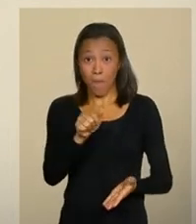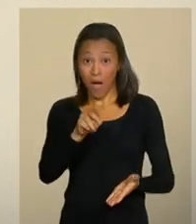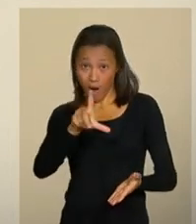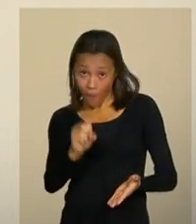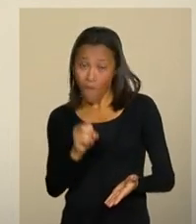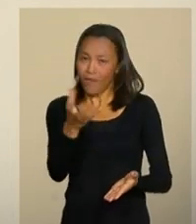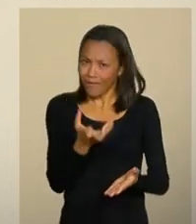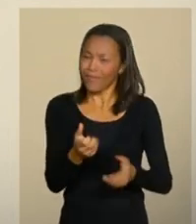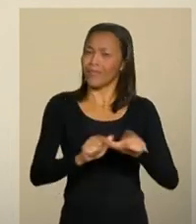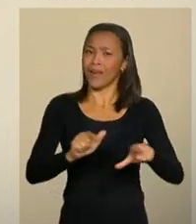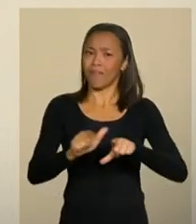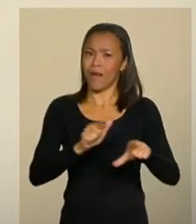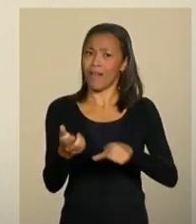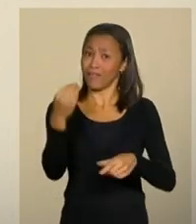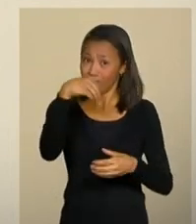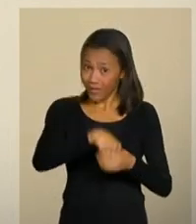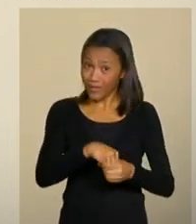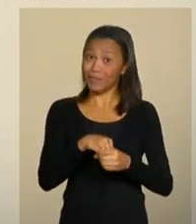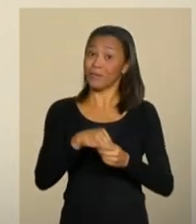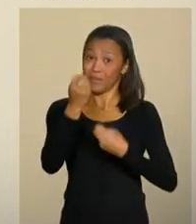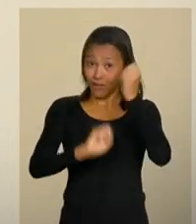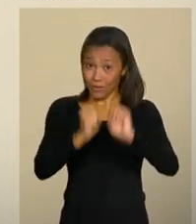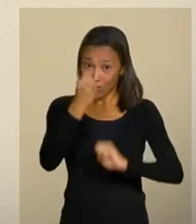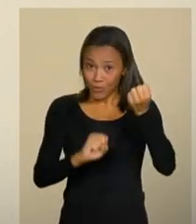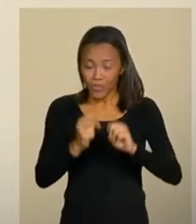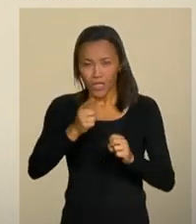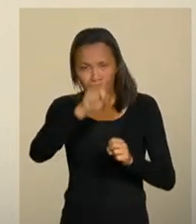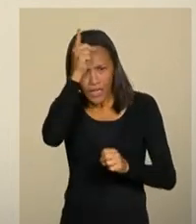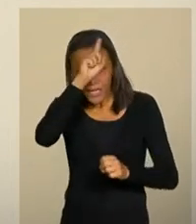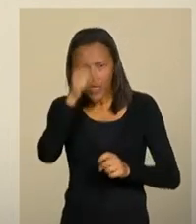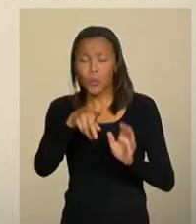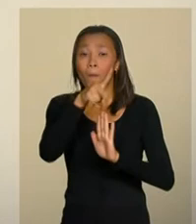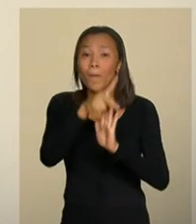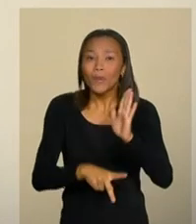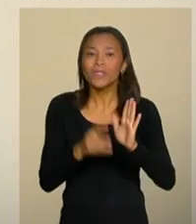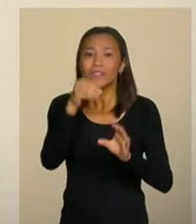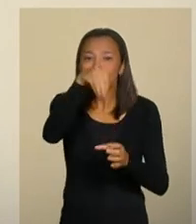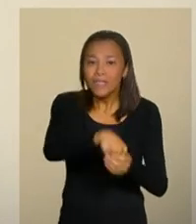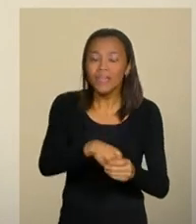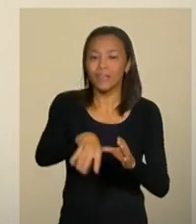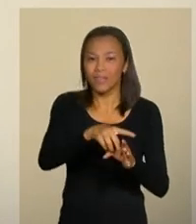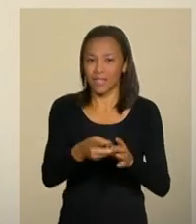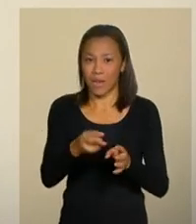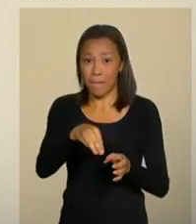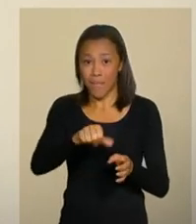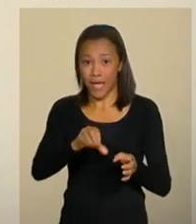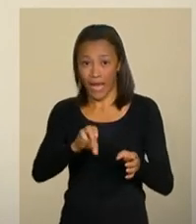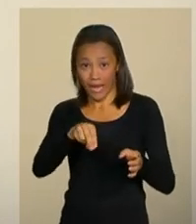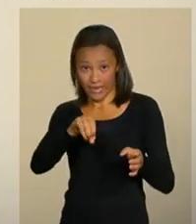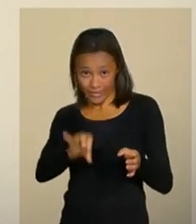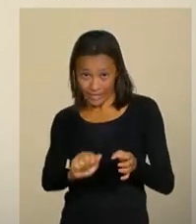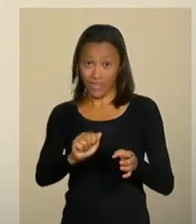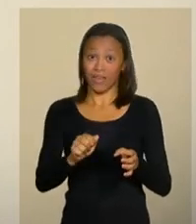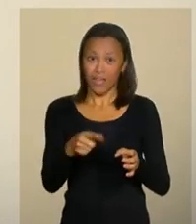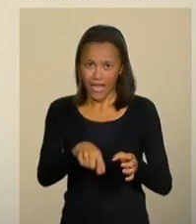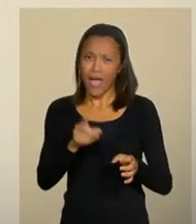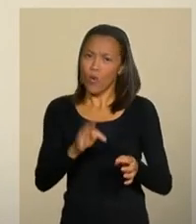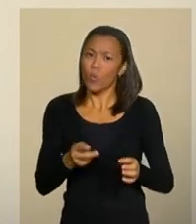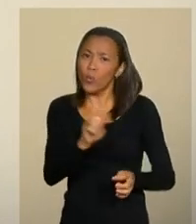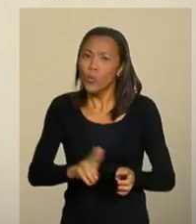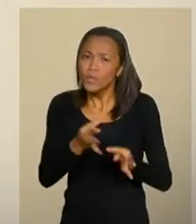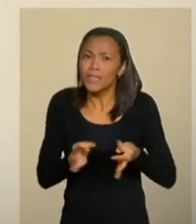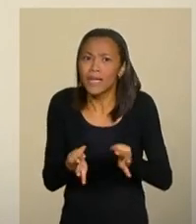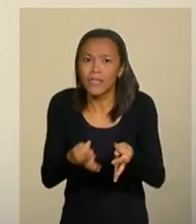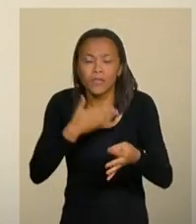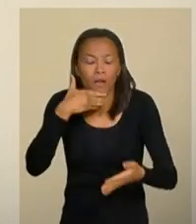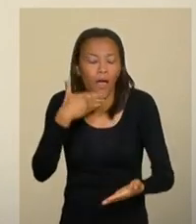trabalhar em uma das nossas indústrias desenvolvendo projetos nessa área da mecânica de precisão que é uma tecnologia